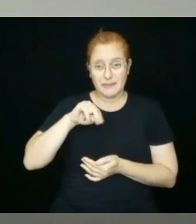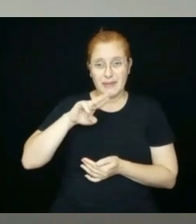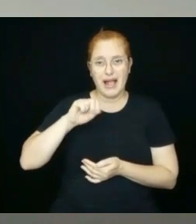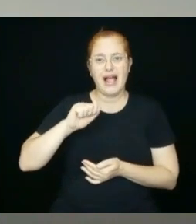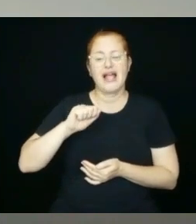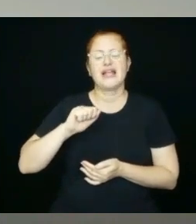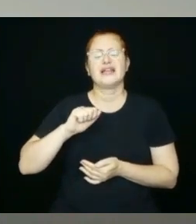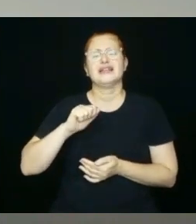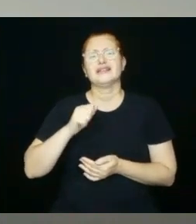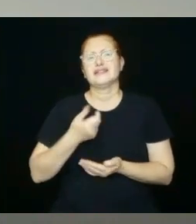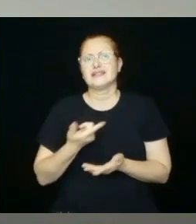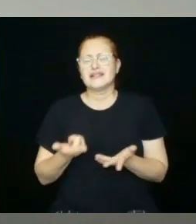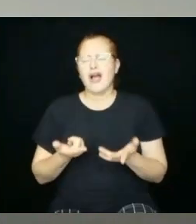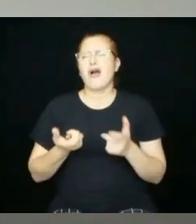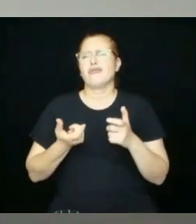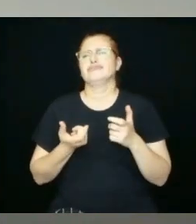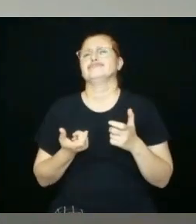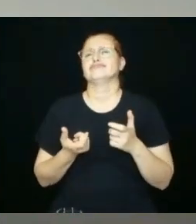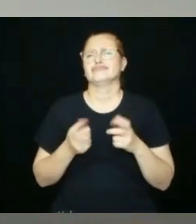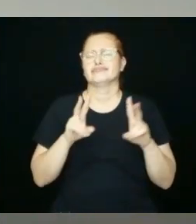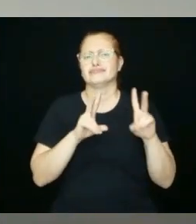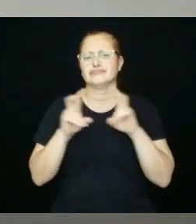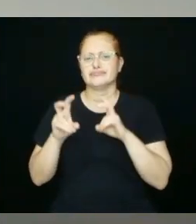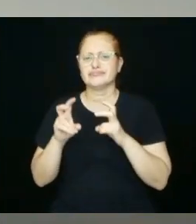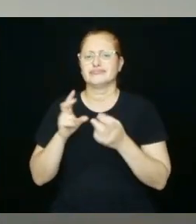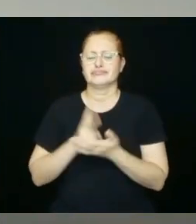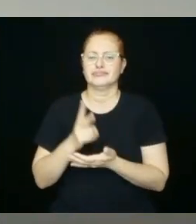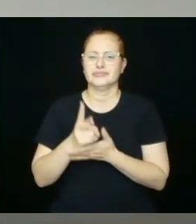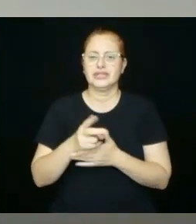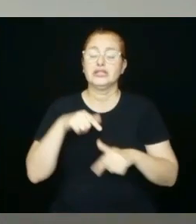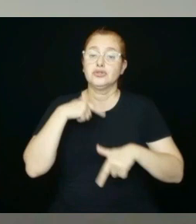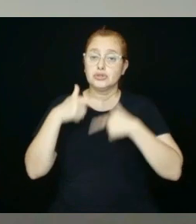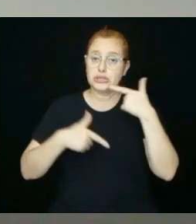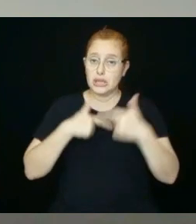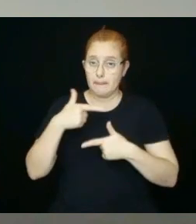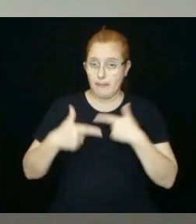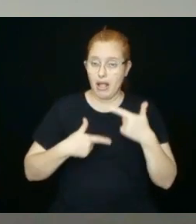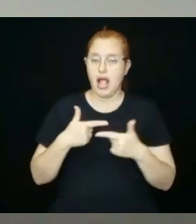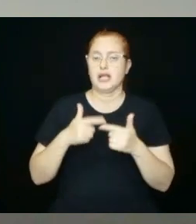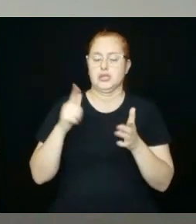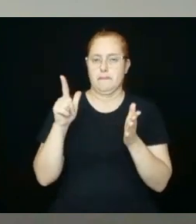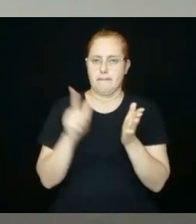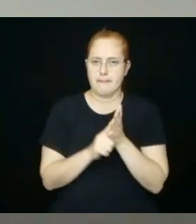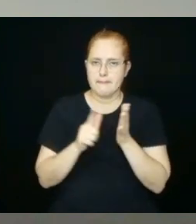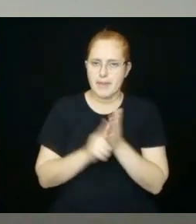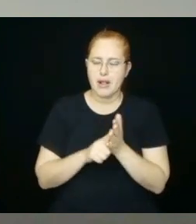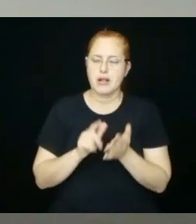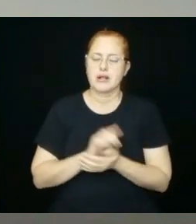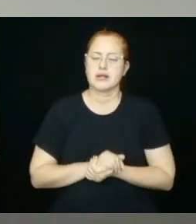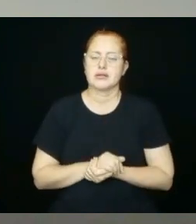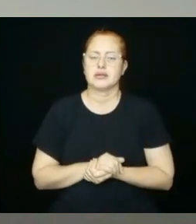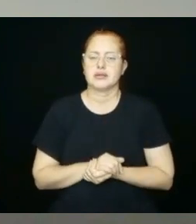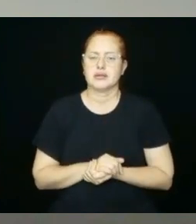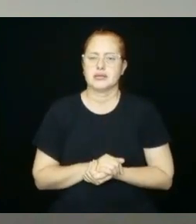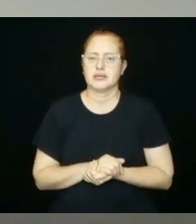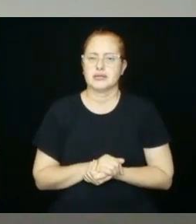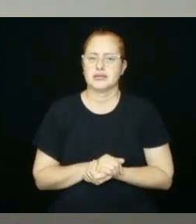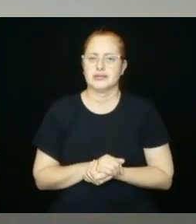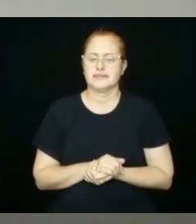A questão da permanência. Quando tu trabalhas no papel, esse papel vai ficar